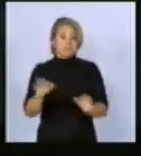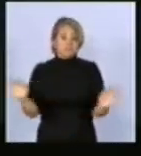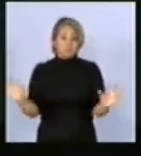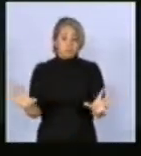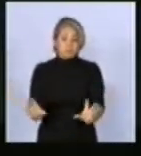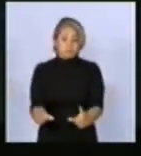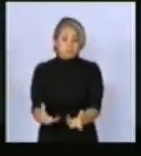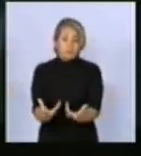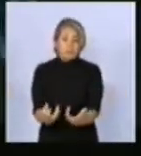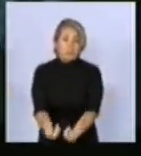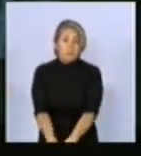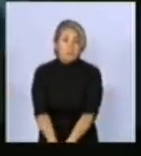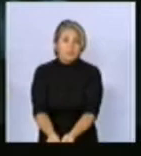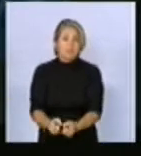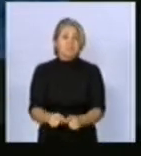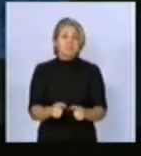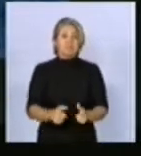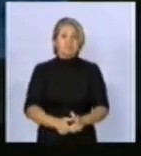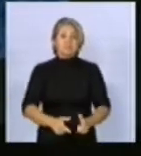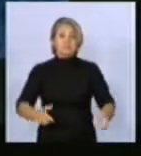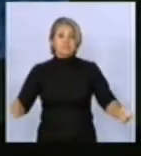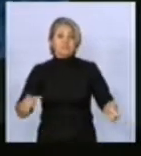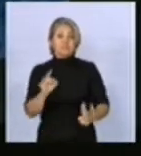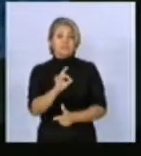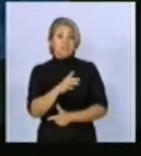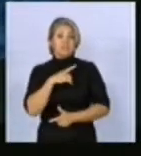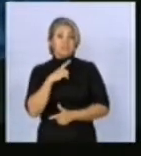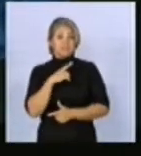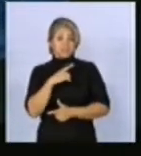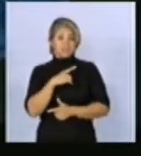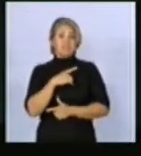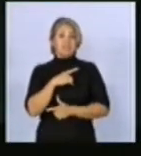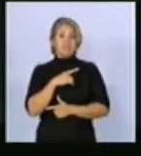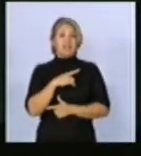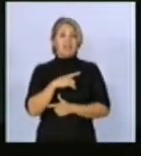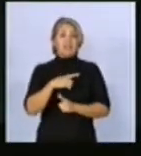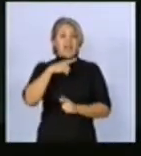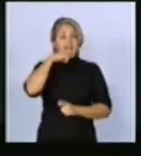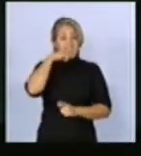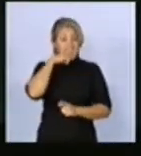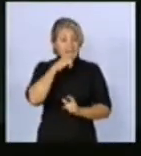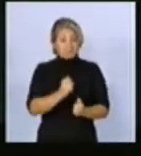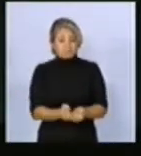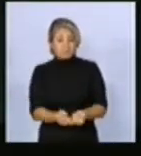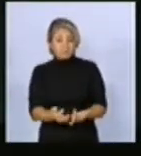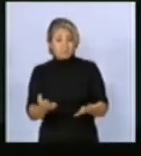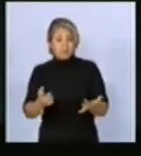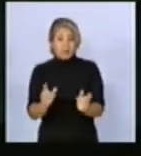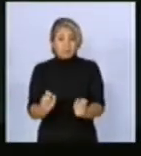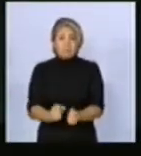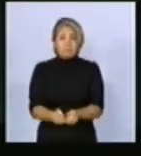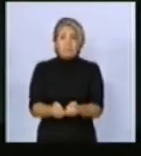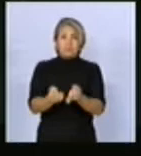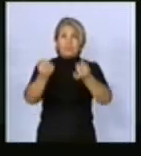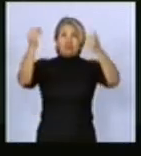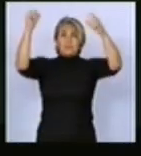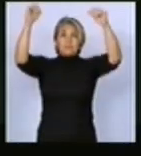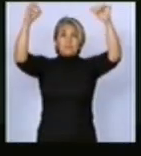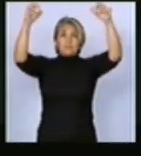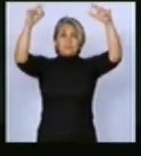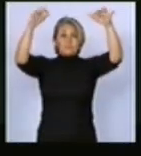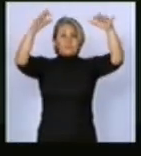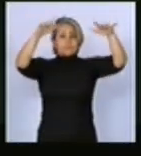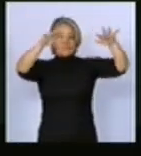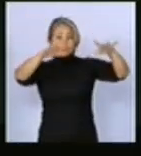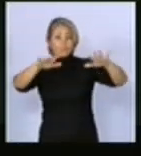apagou na área do tamanho de 548 sobraram a cana e as cinzas ao poucos a polícia em começa cair como